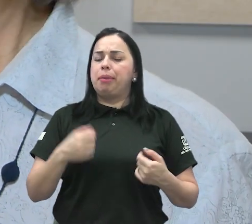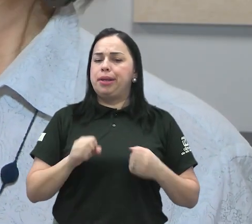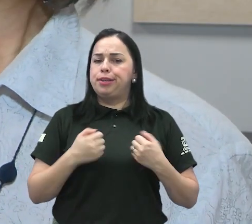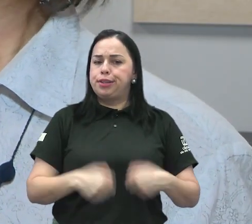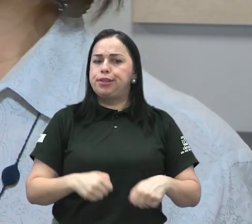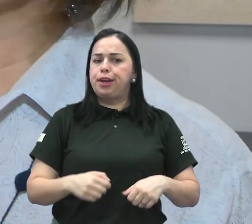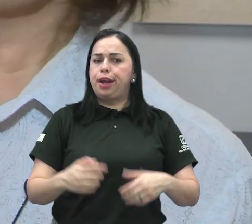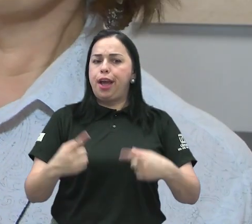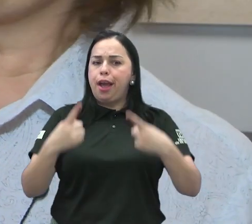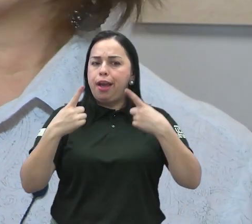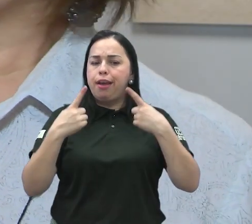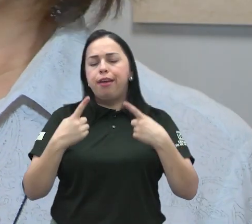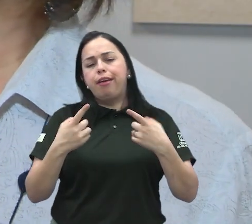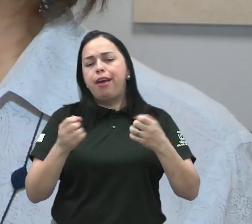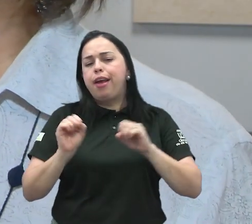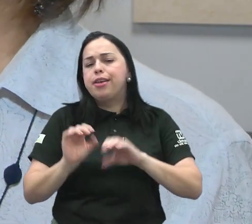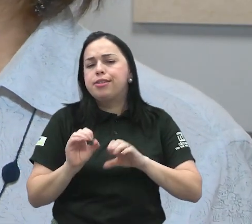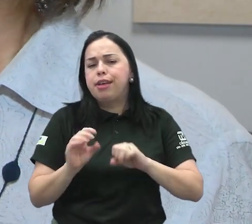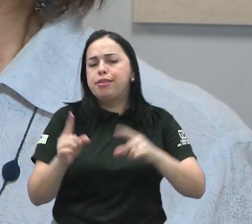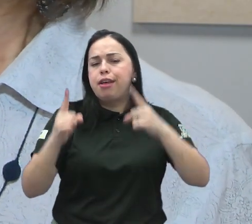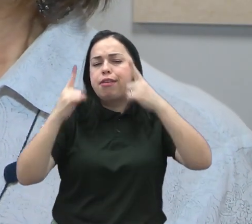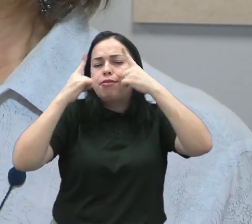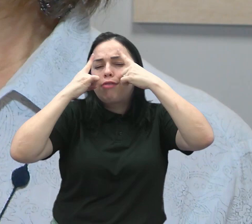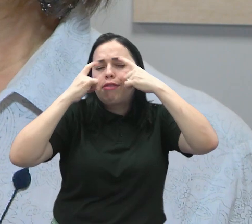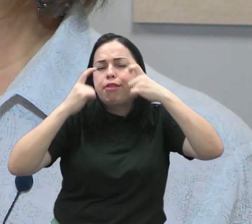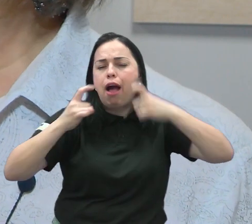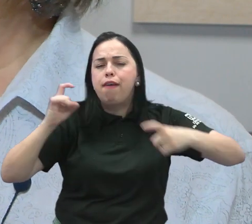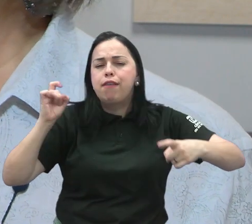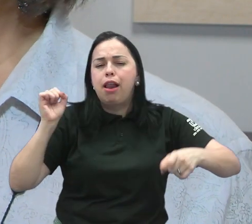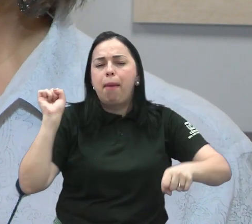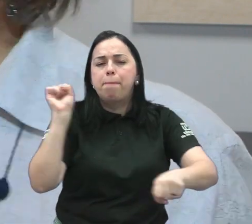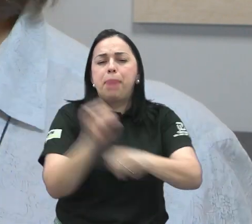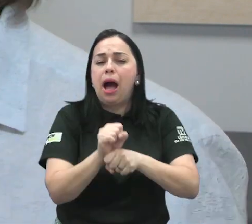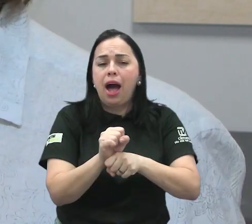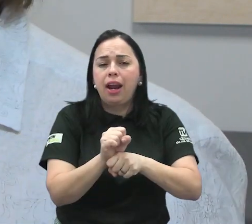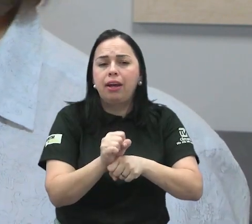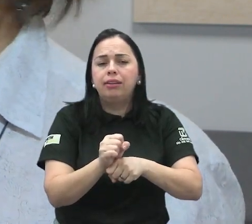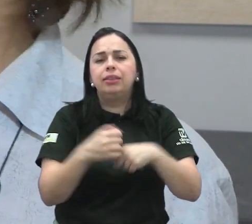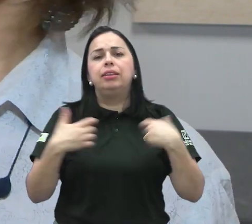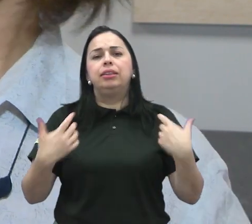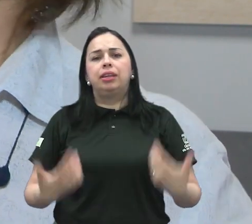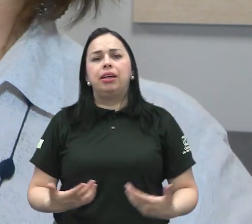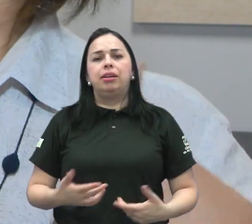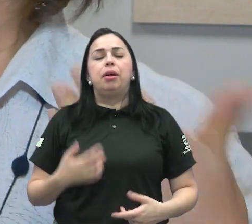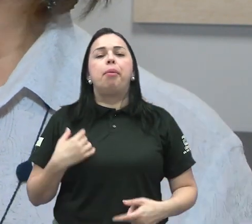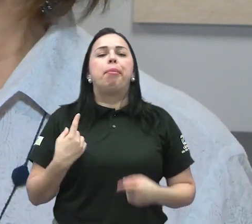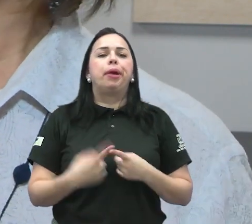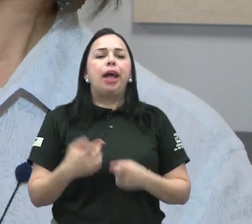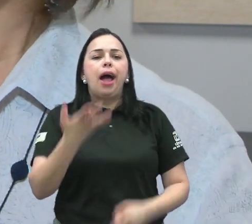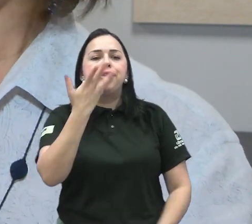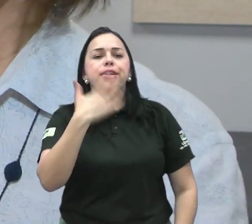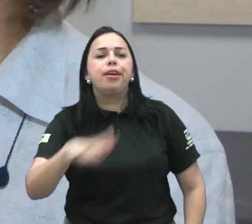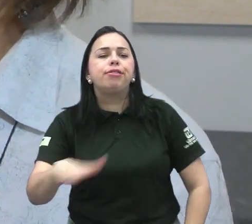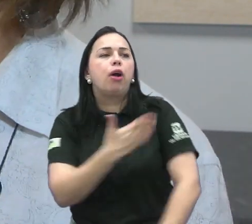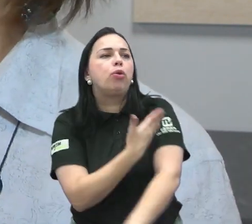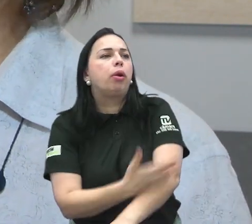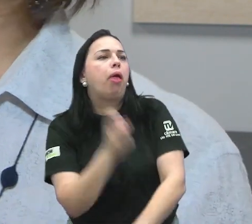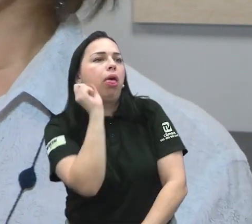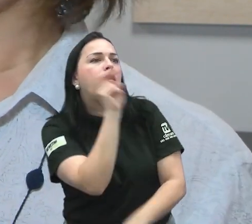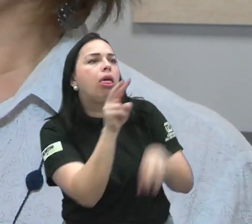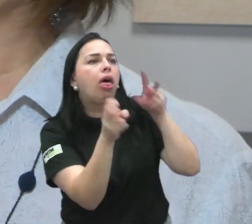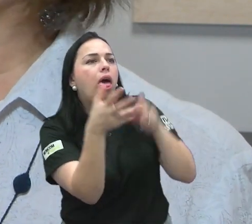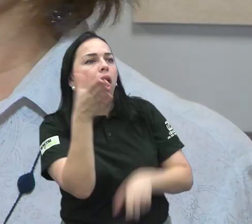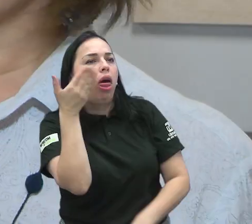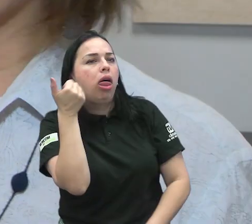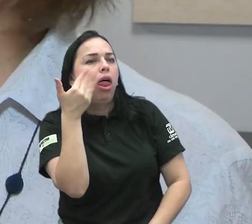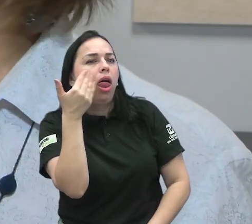a questão da violência, porque a violência, no dia a dia, as crianças veem agressão em casa